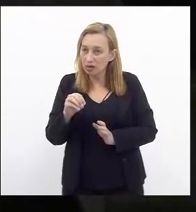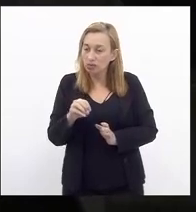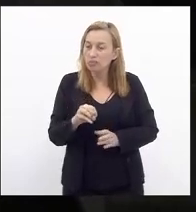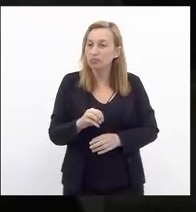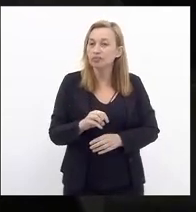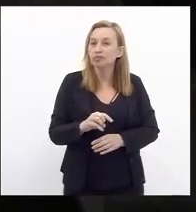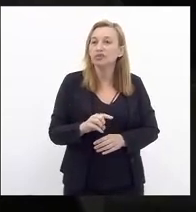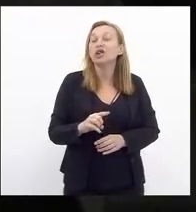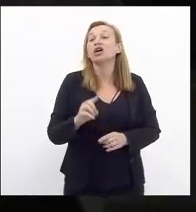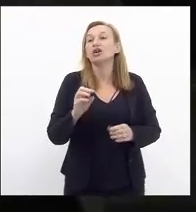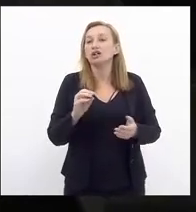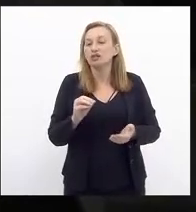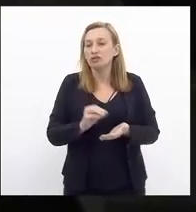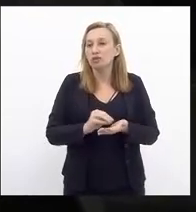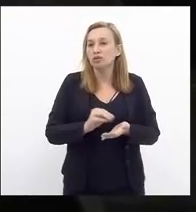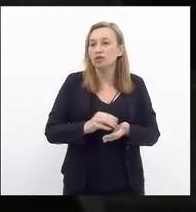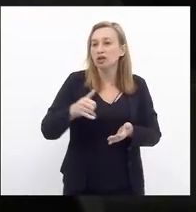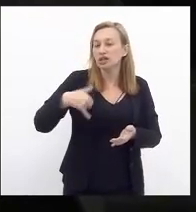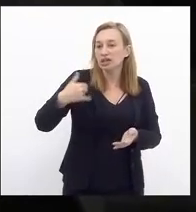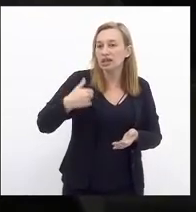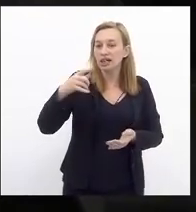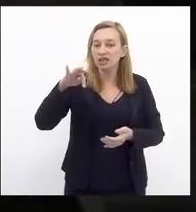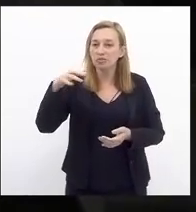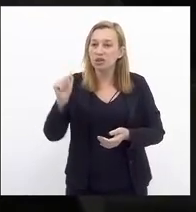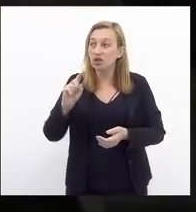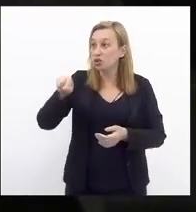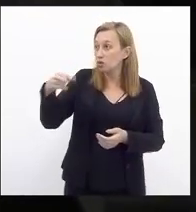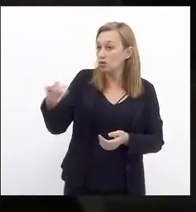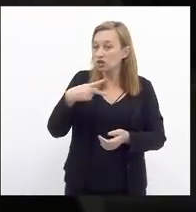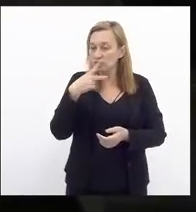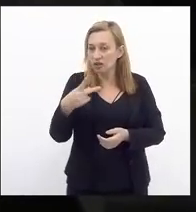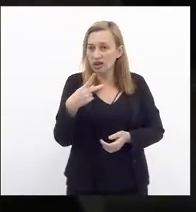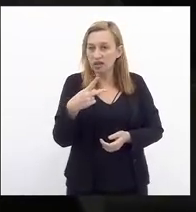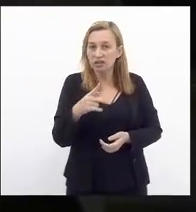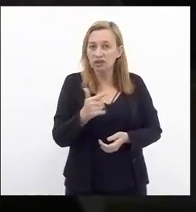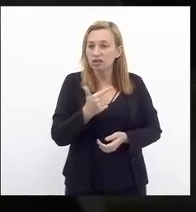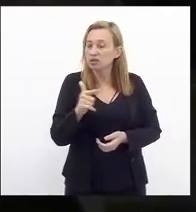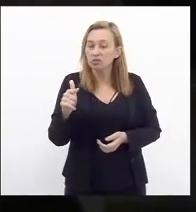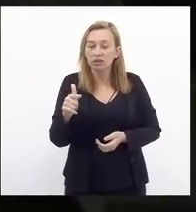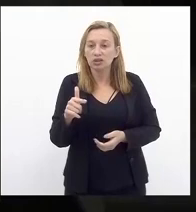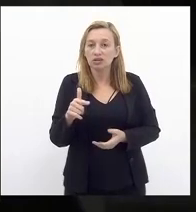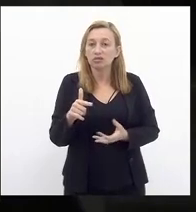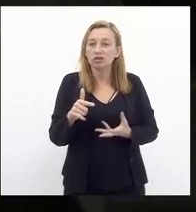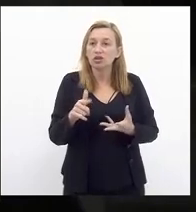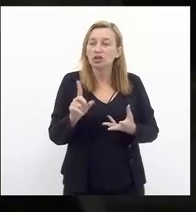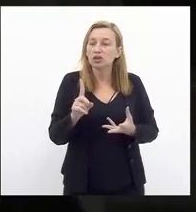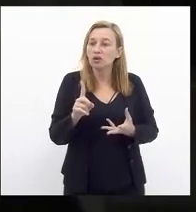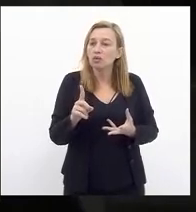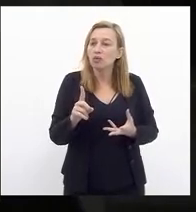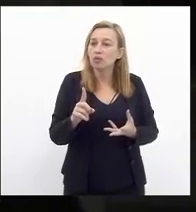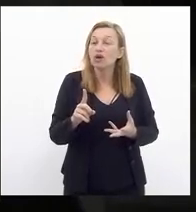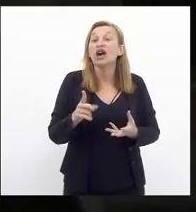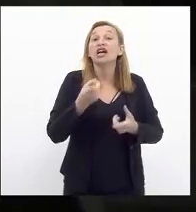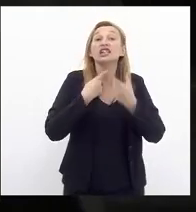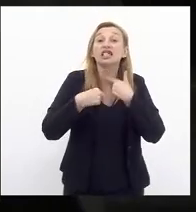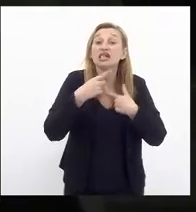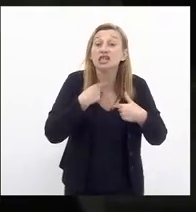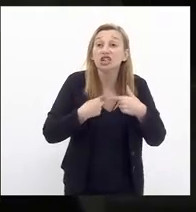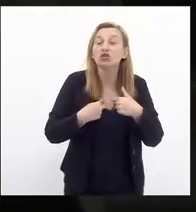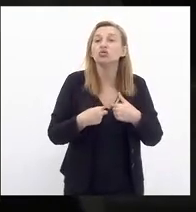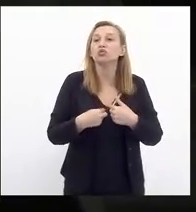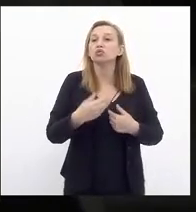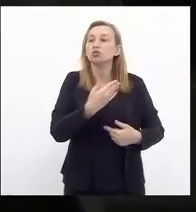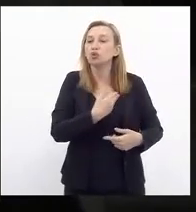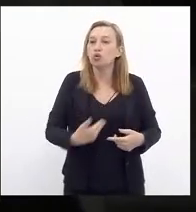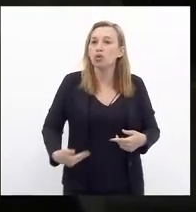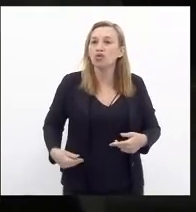enorme que estou a idade mínima em outras palavras não era necessário é vontade do governo Cláudio